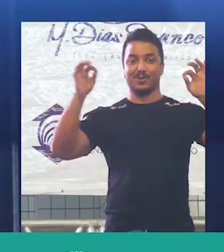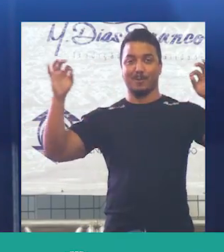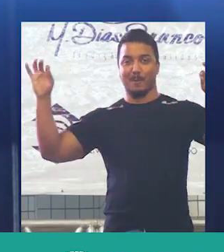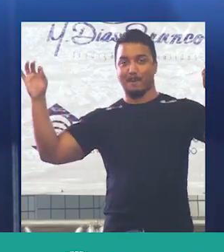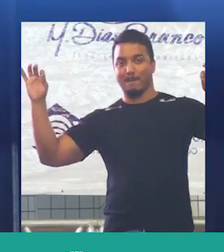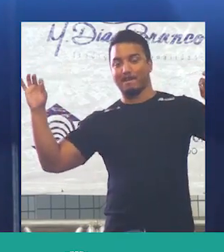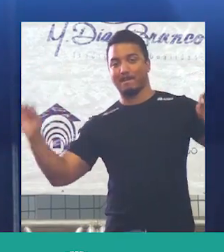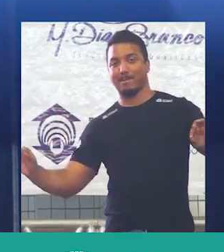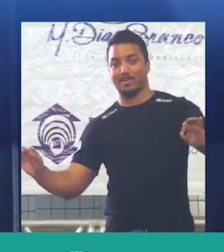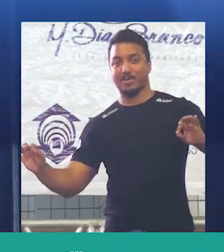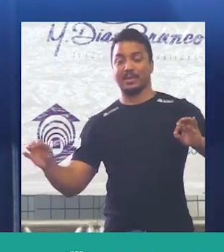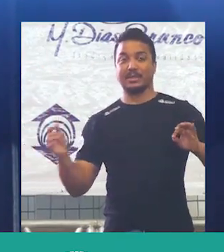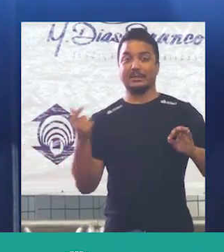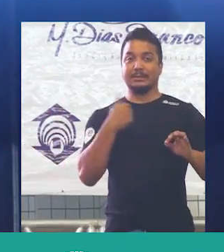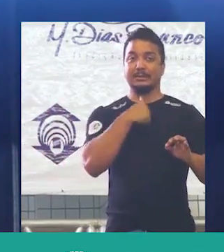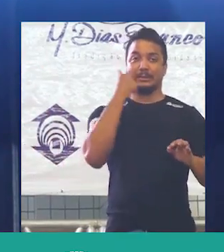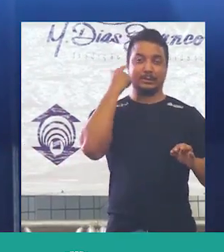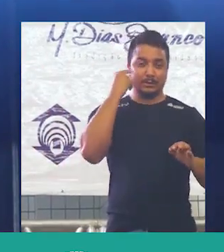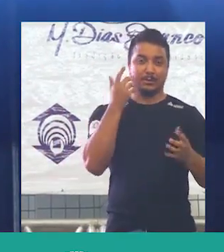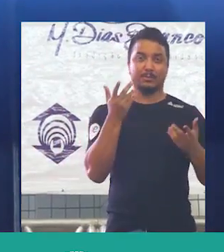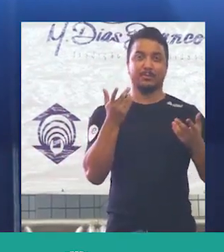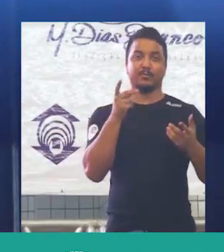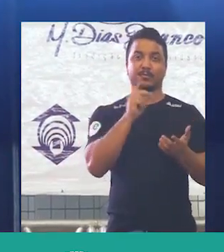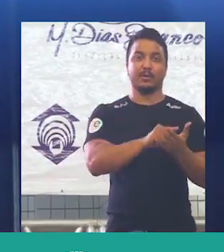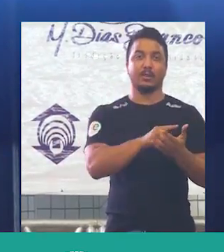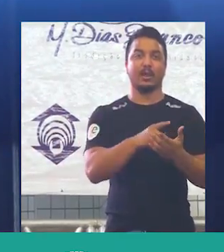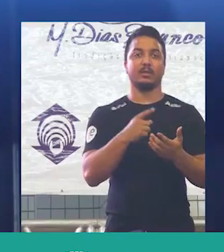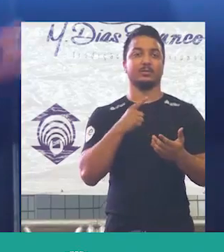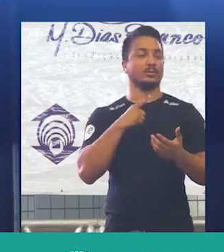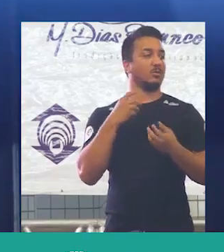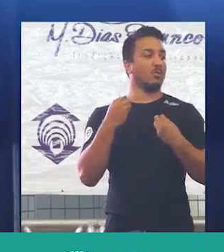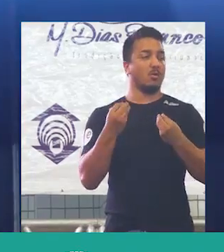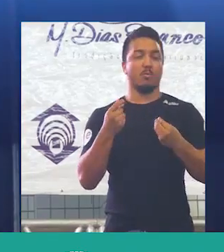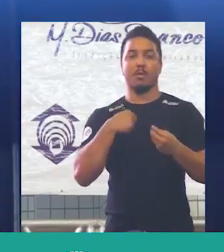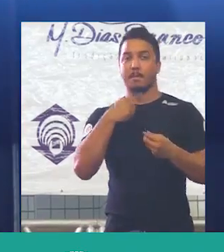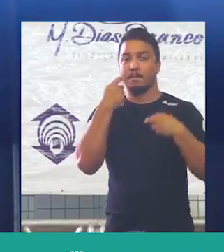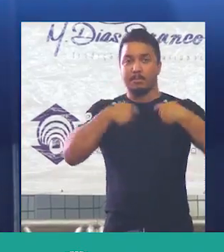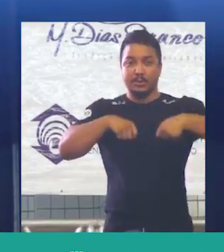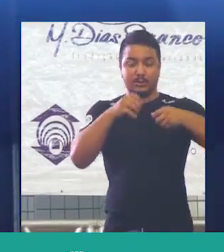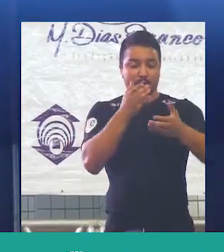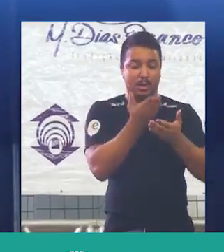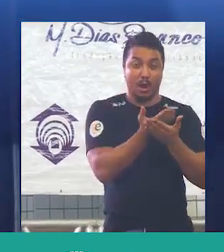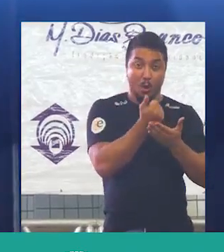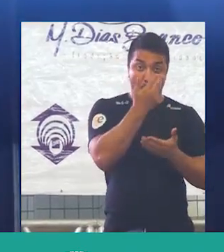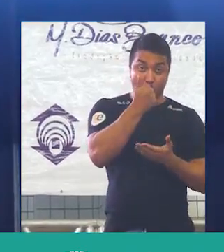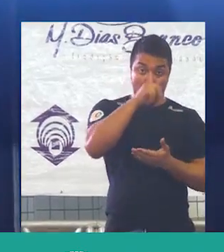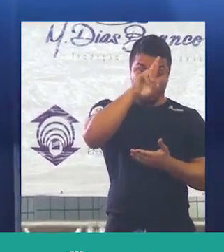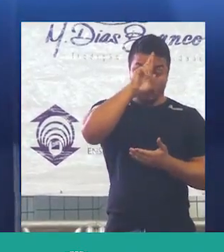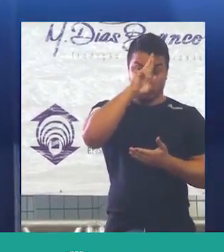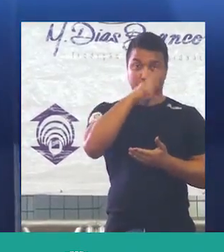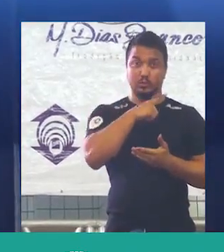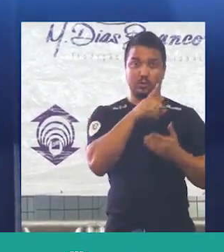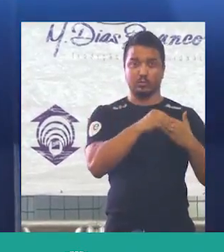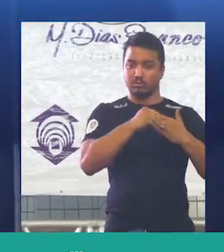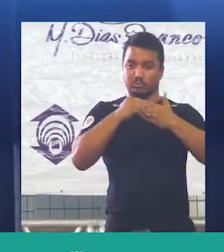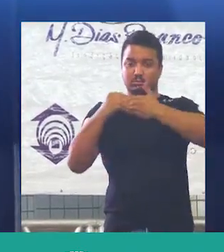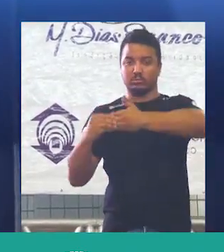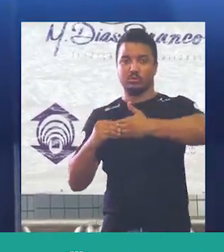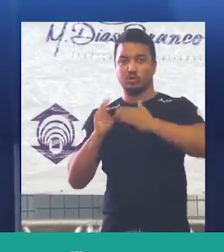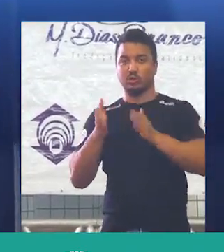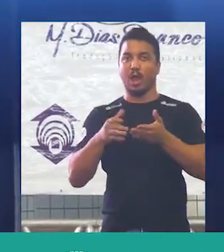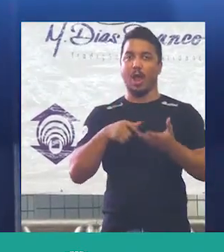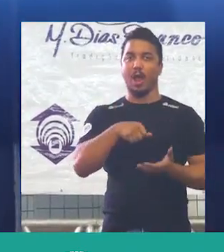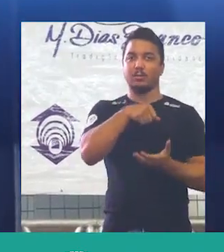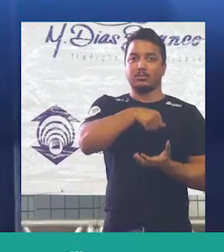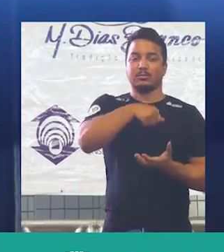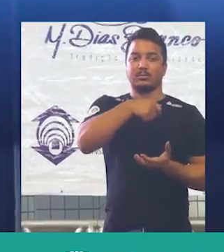Eu moro longe que só, né? E aí eu tenho que preparar o meu almoço, porque eu já trago né, a minha